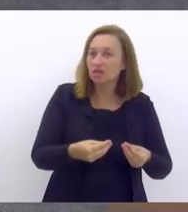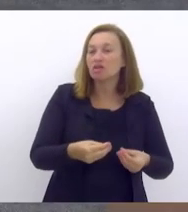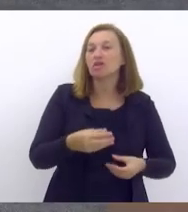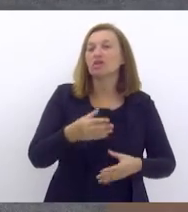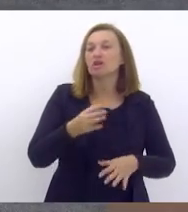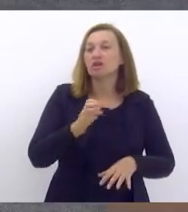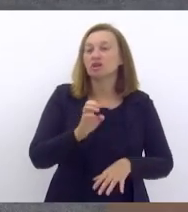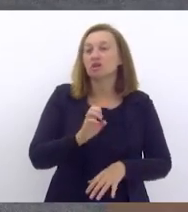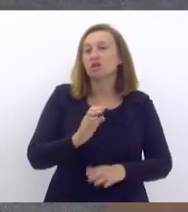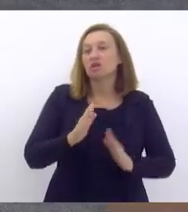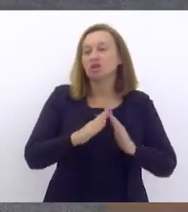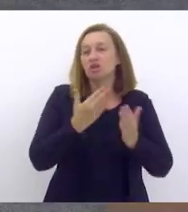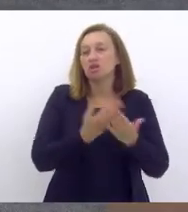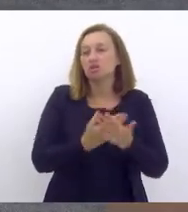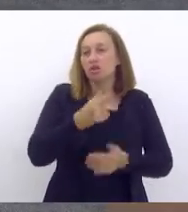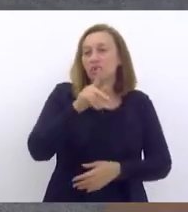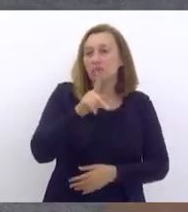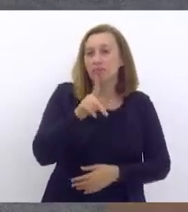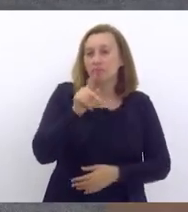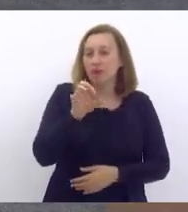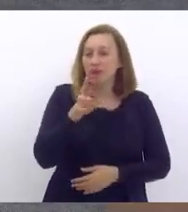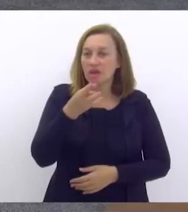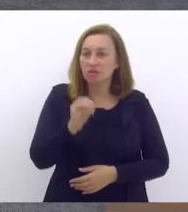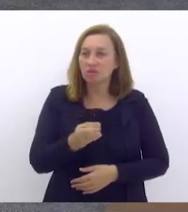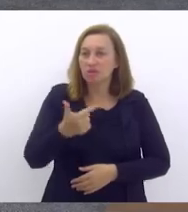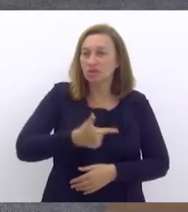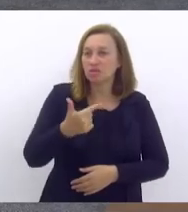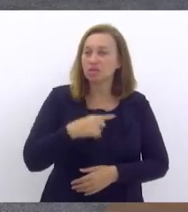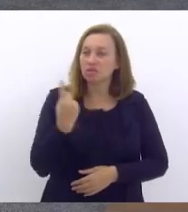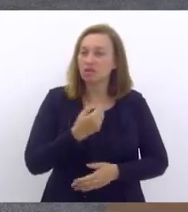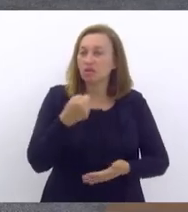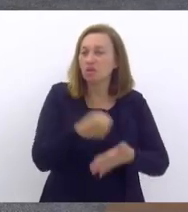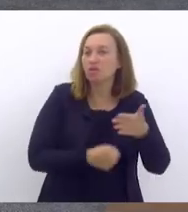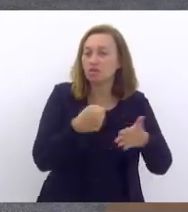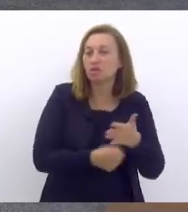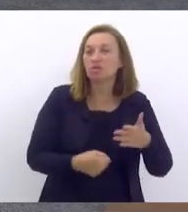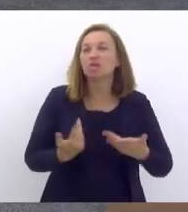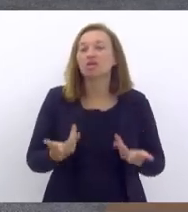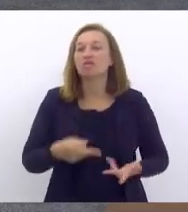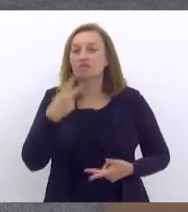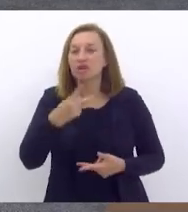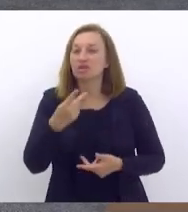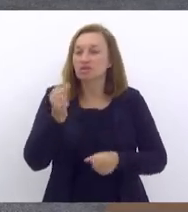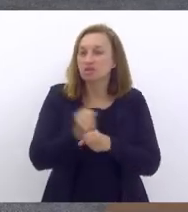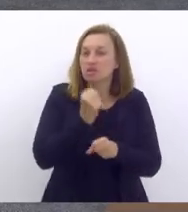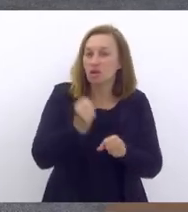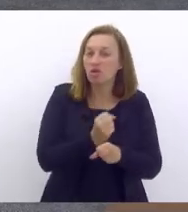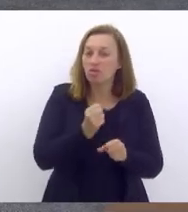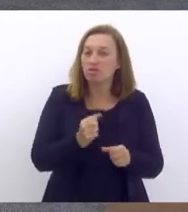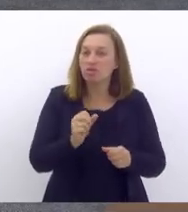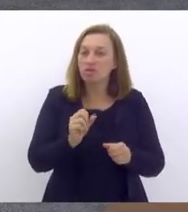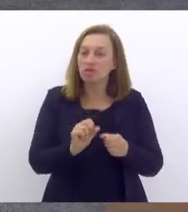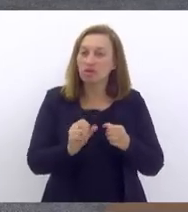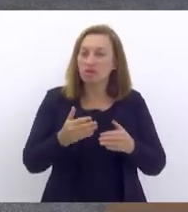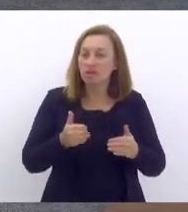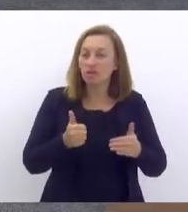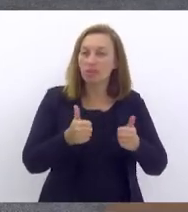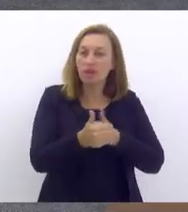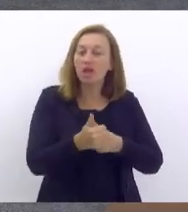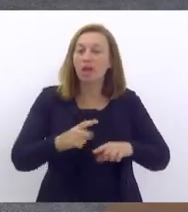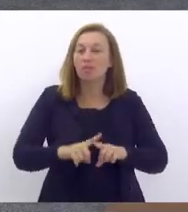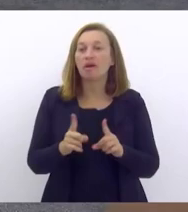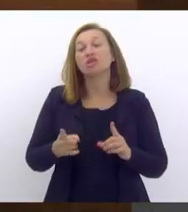Estado, e a gente lutou. Então, sobre a questão dessa obra, a obra foi feita em frente. Só que o deputado